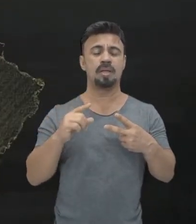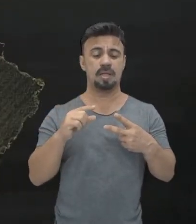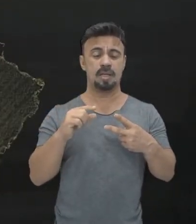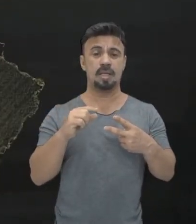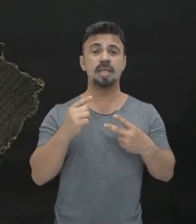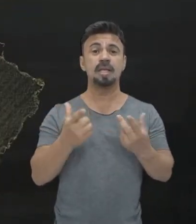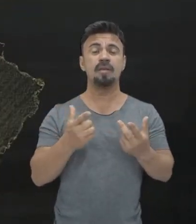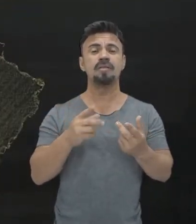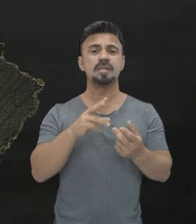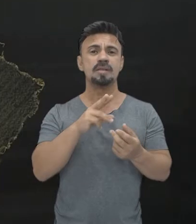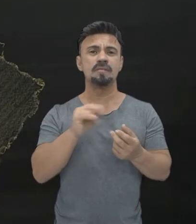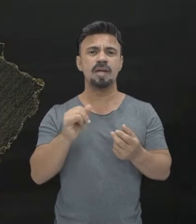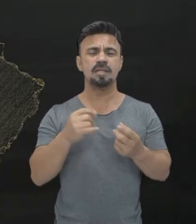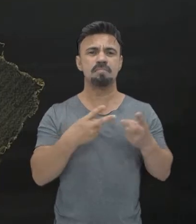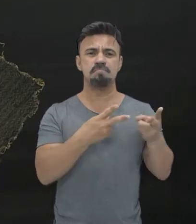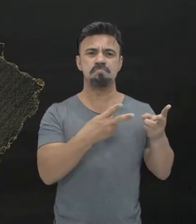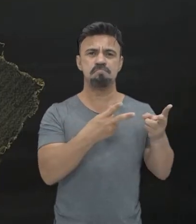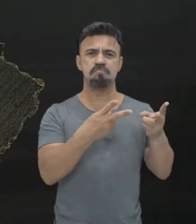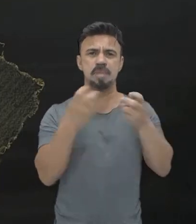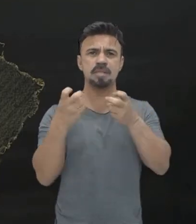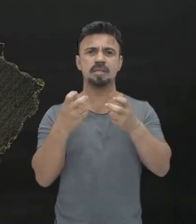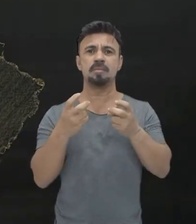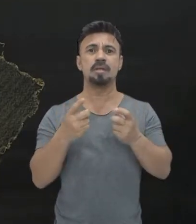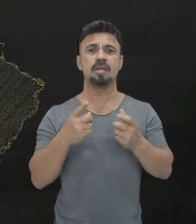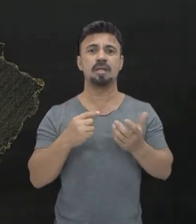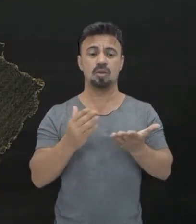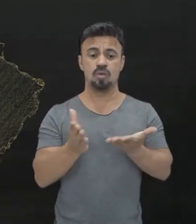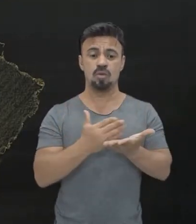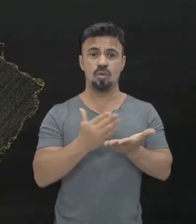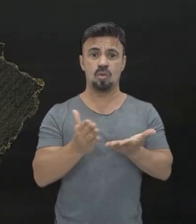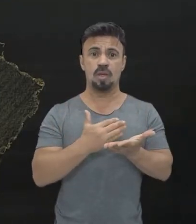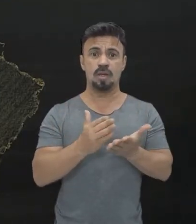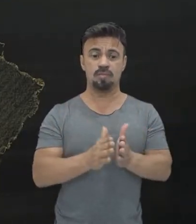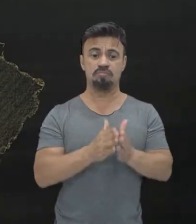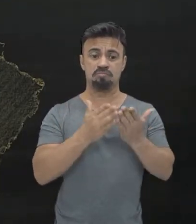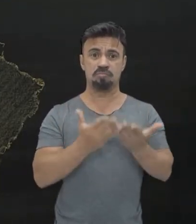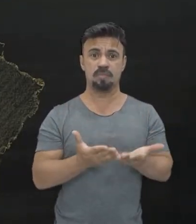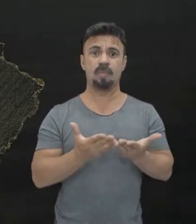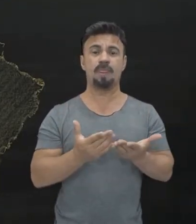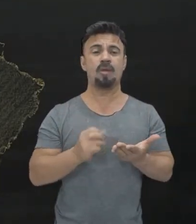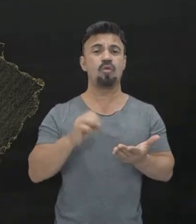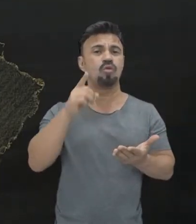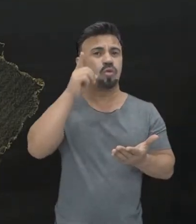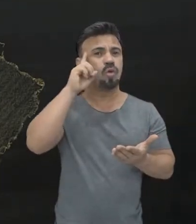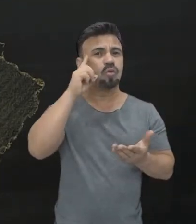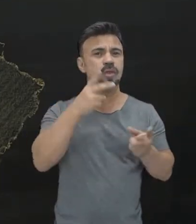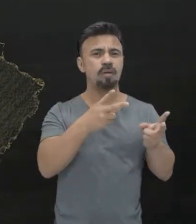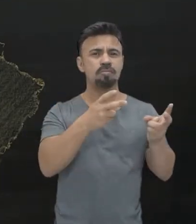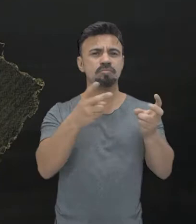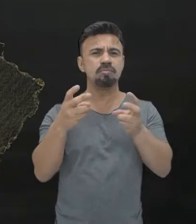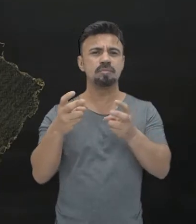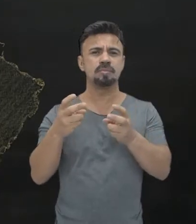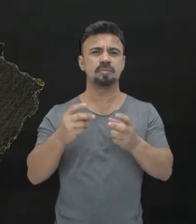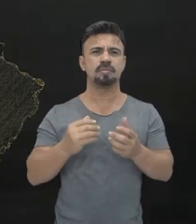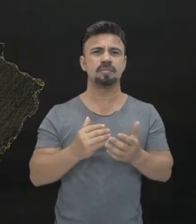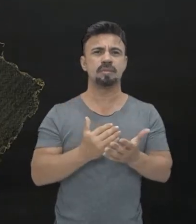vocês vão sempre perceber aí nos livros e até mesmo no dia a dia. A começar por essa